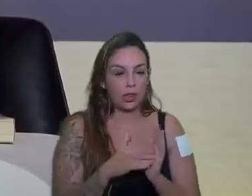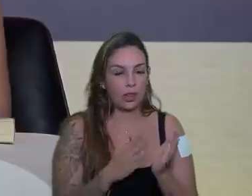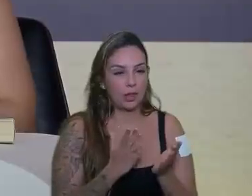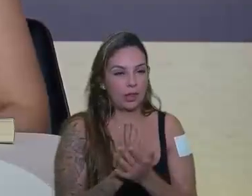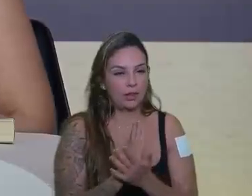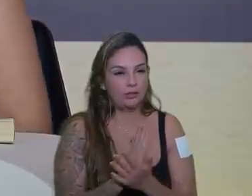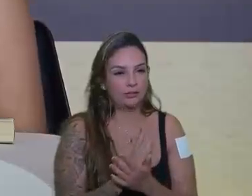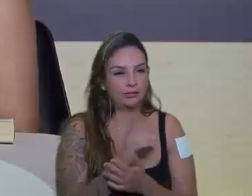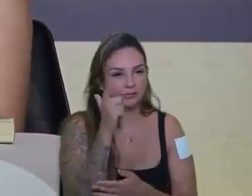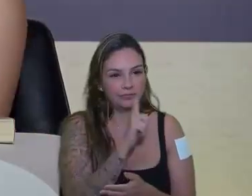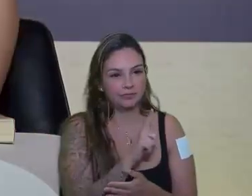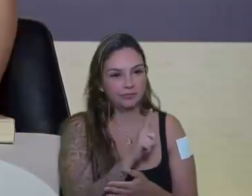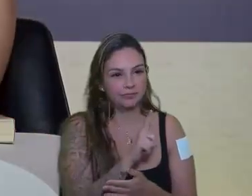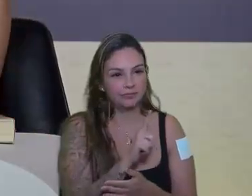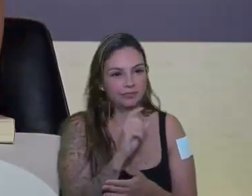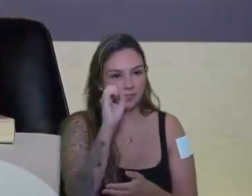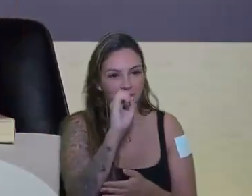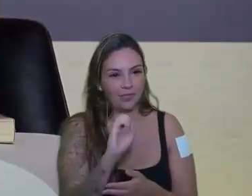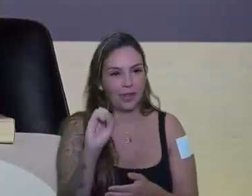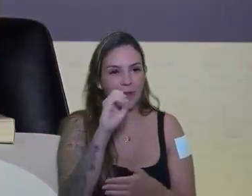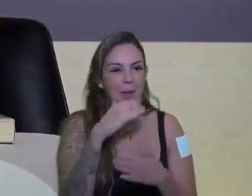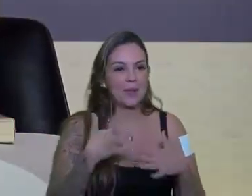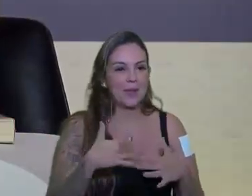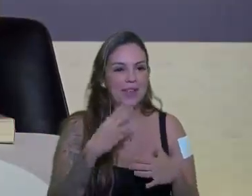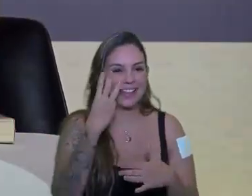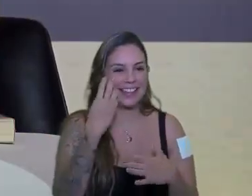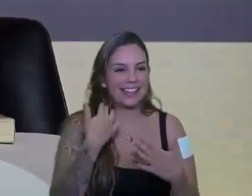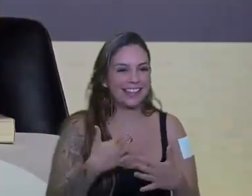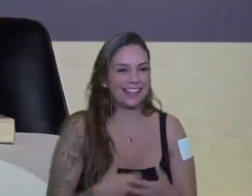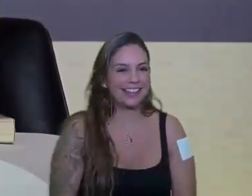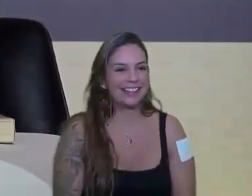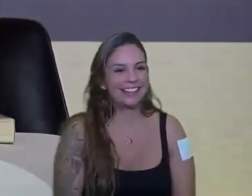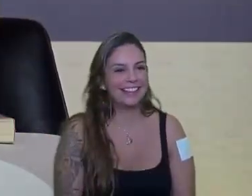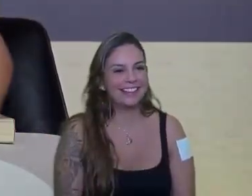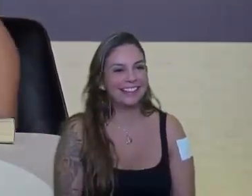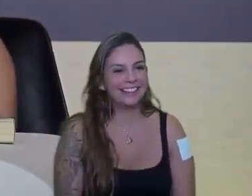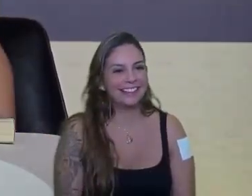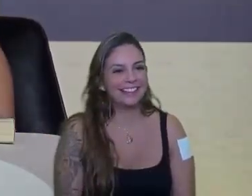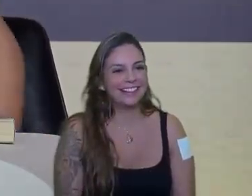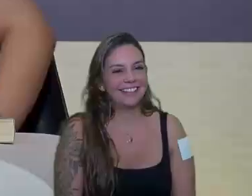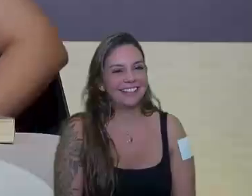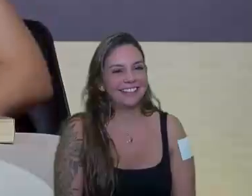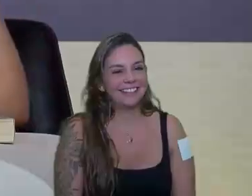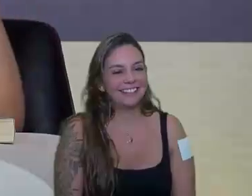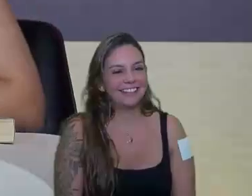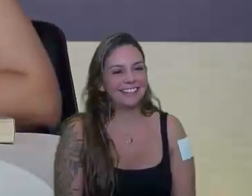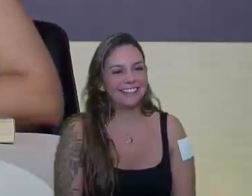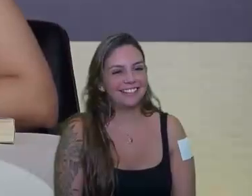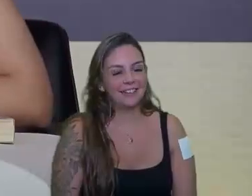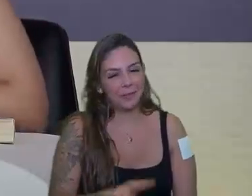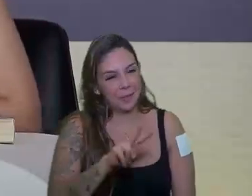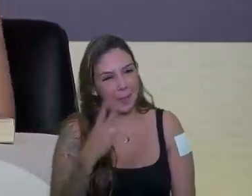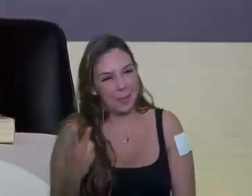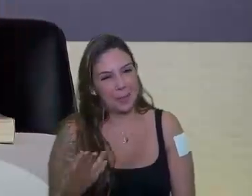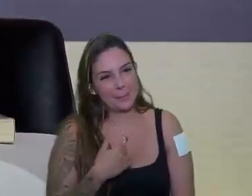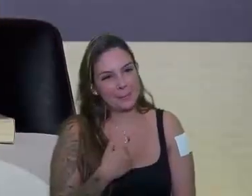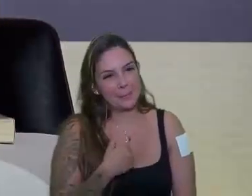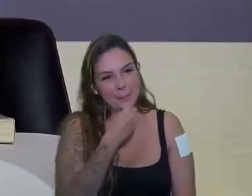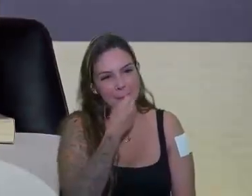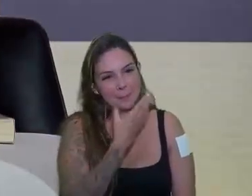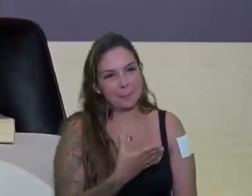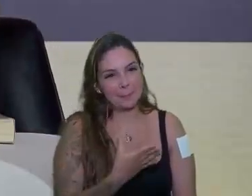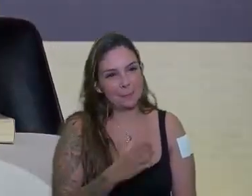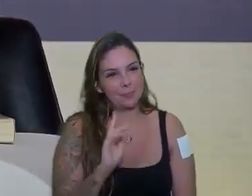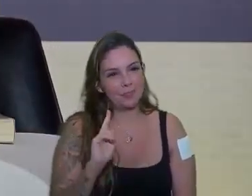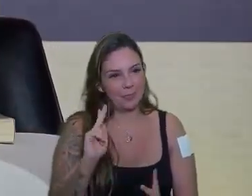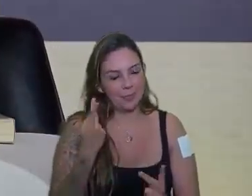passar. Eu consegui a proeza de zerar as 3 atividades. Em contraponto, eu era bem boa